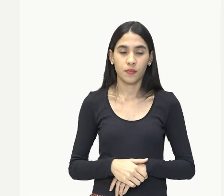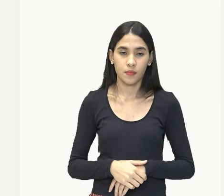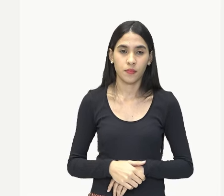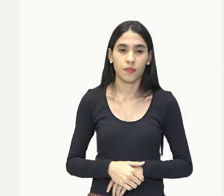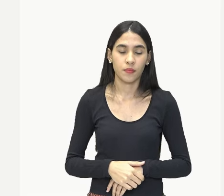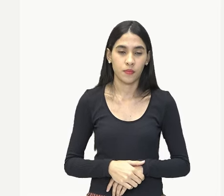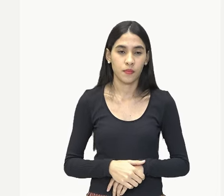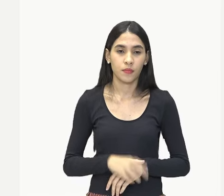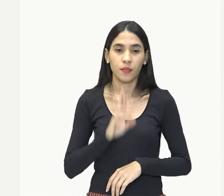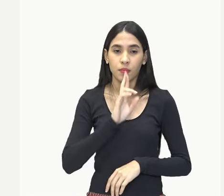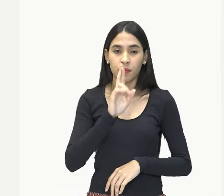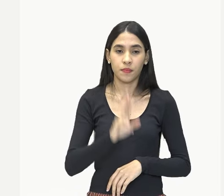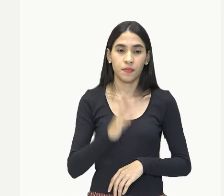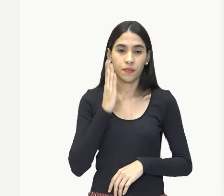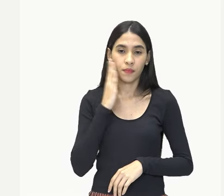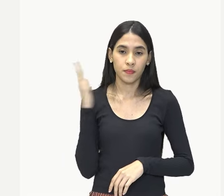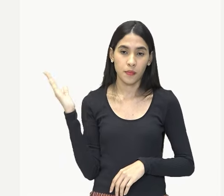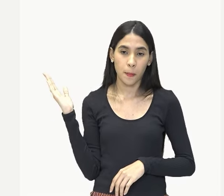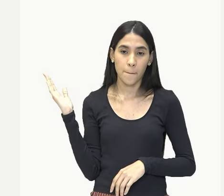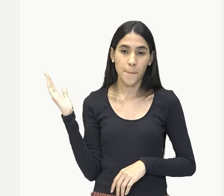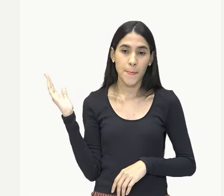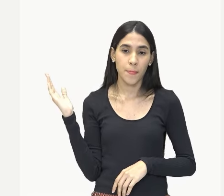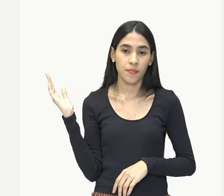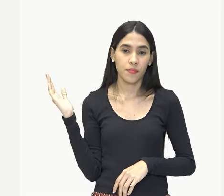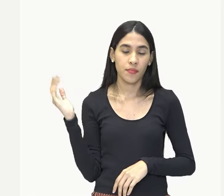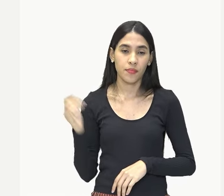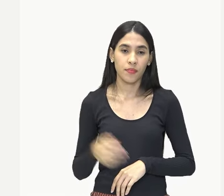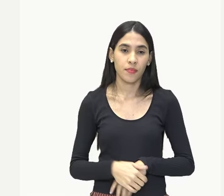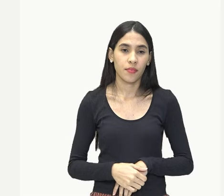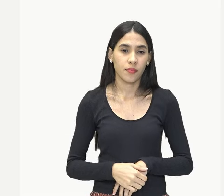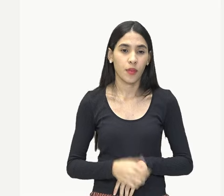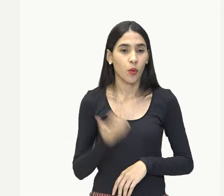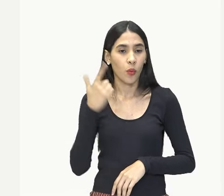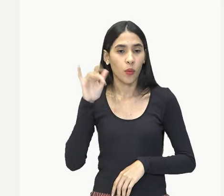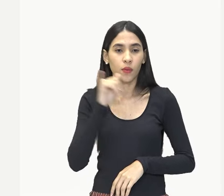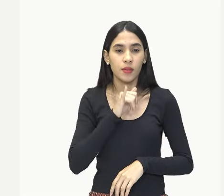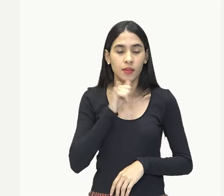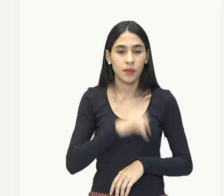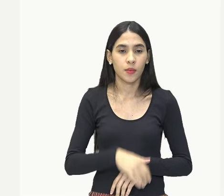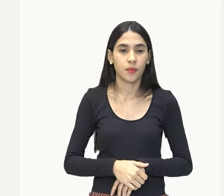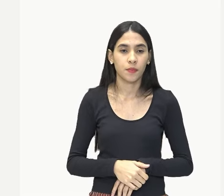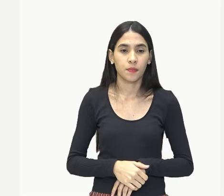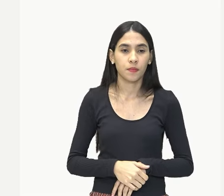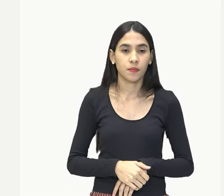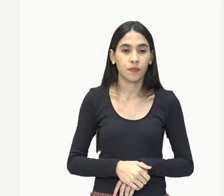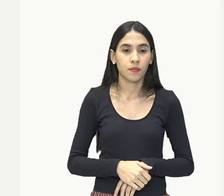como resultado dessa multiplicação. Mais um exemplo para você.